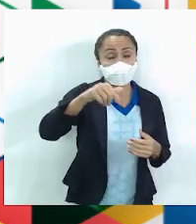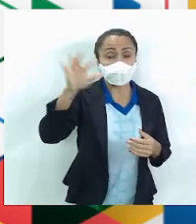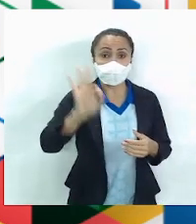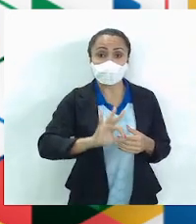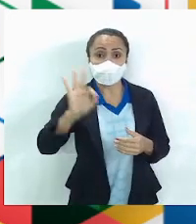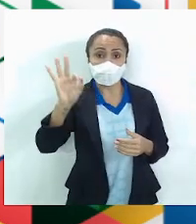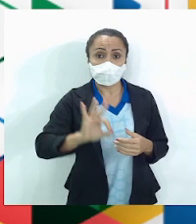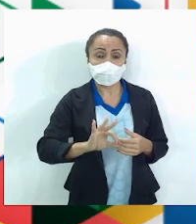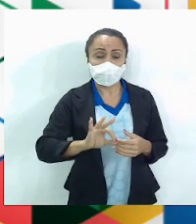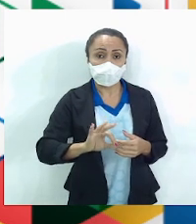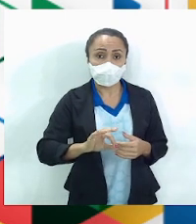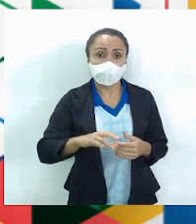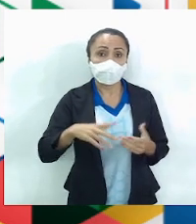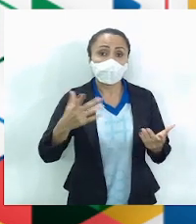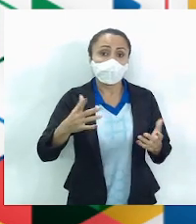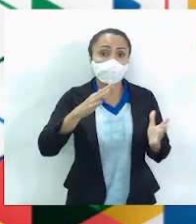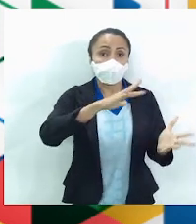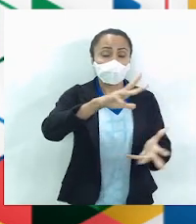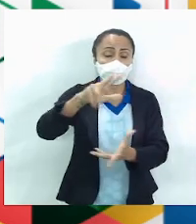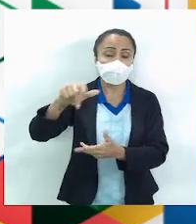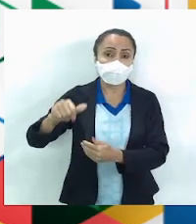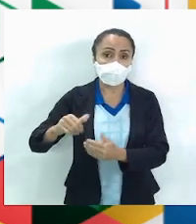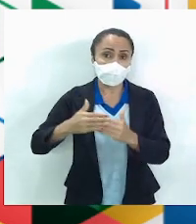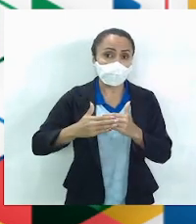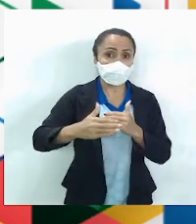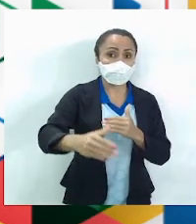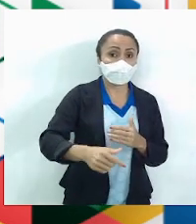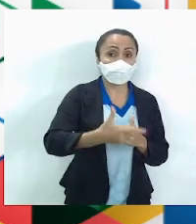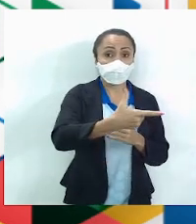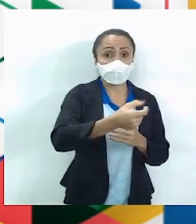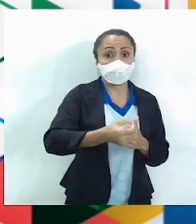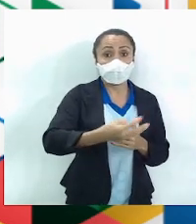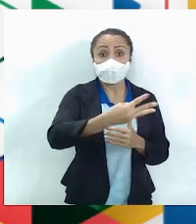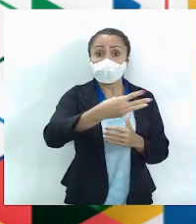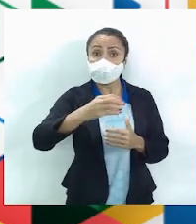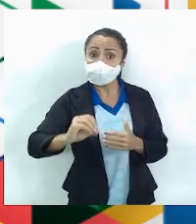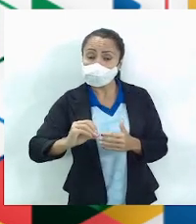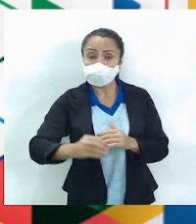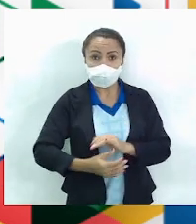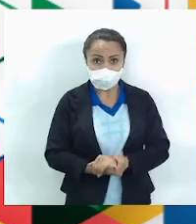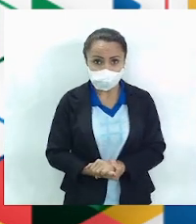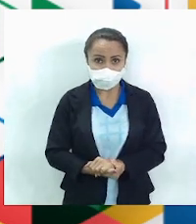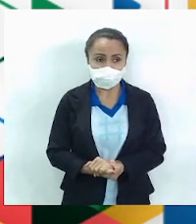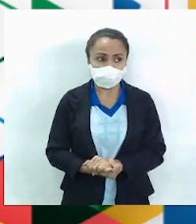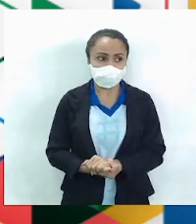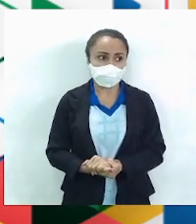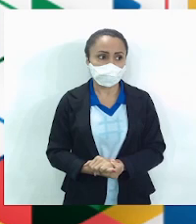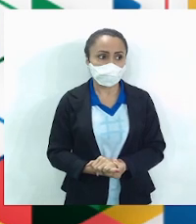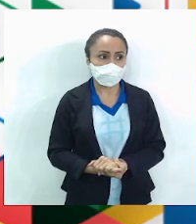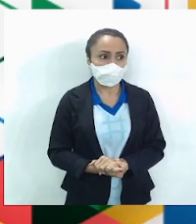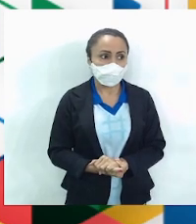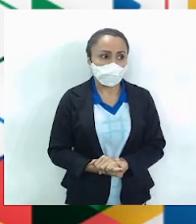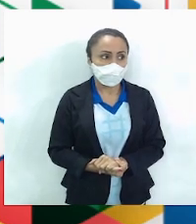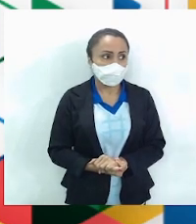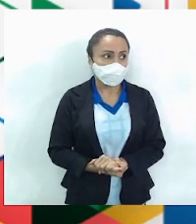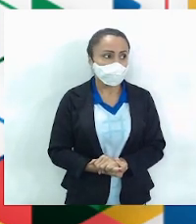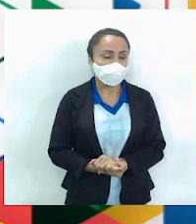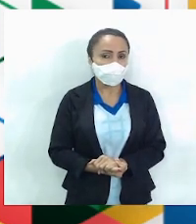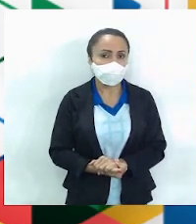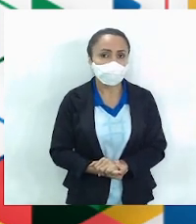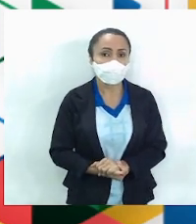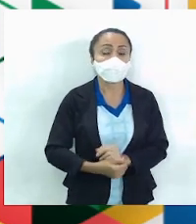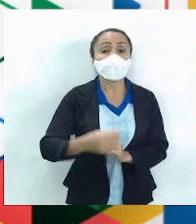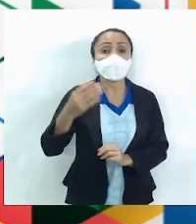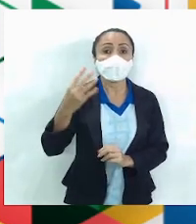do PIB mundial até 2030. Olha aí, os emergentes aí dentro do cenário econômico.